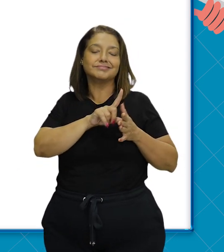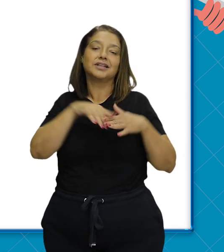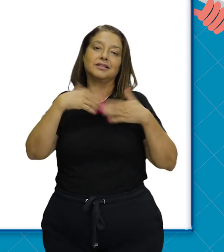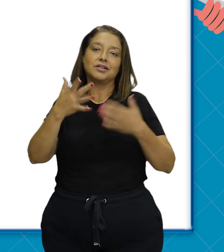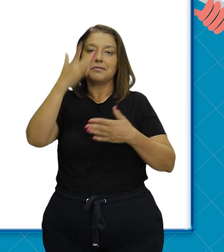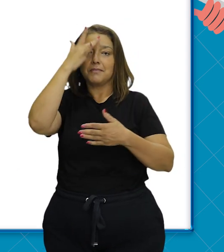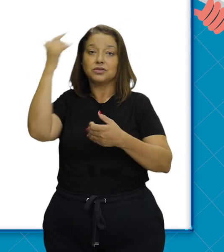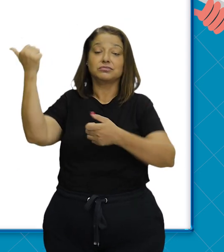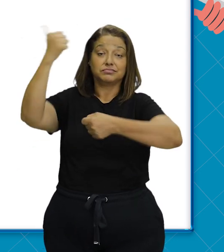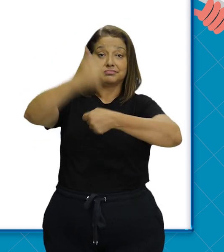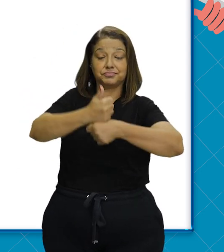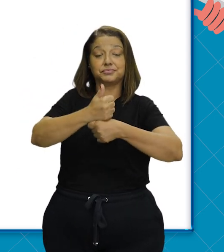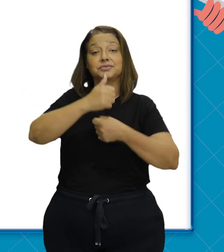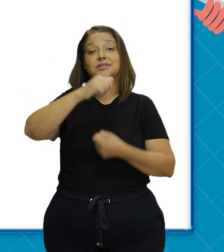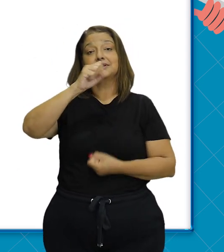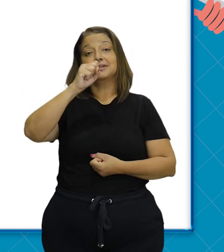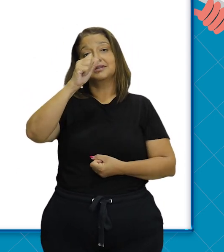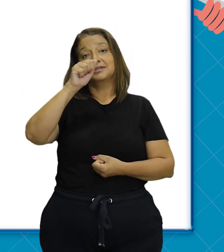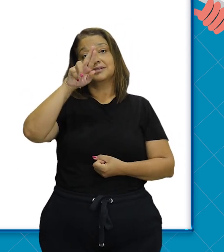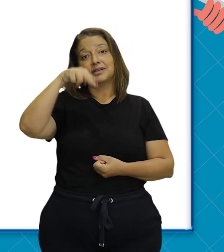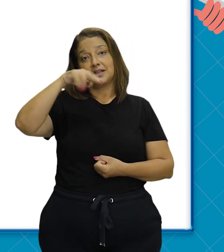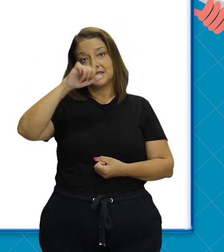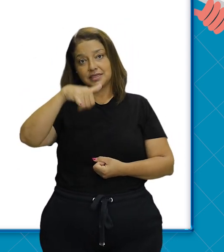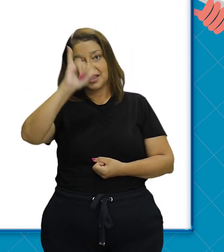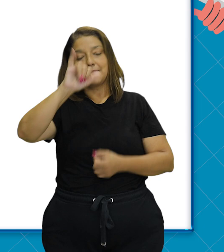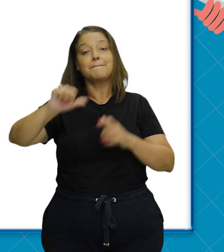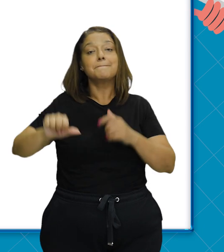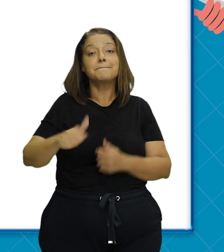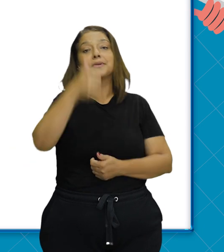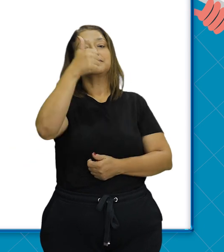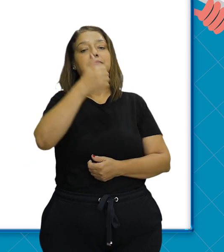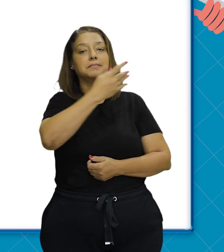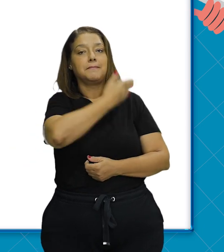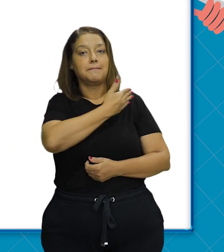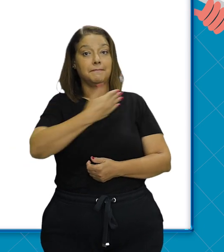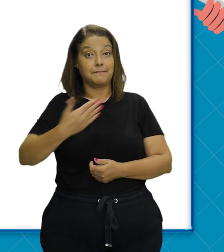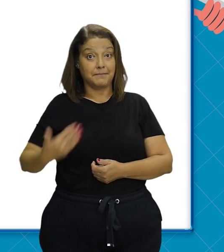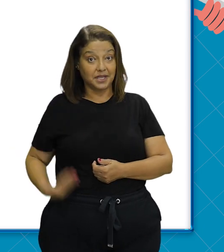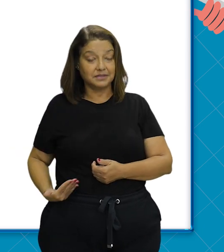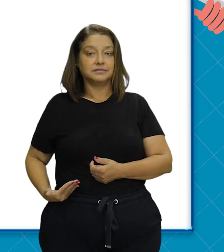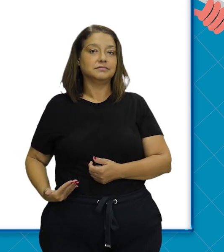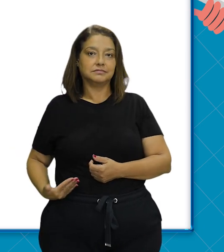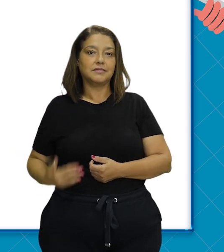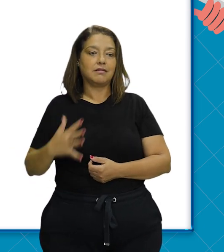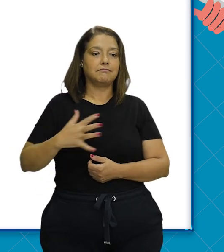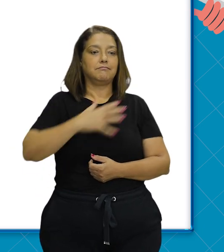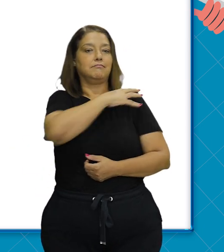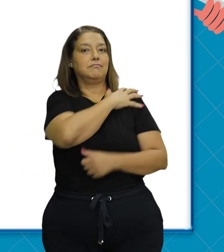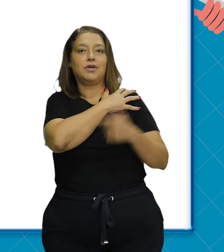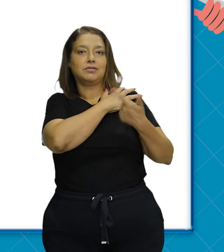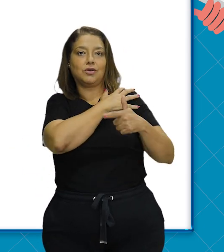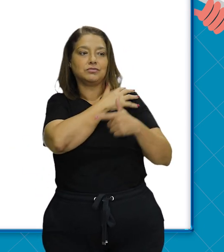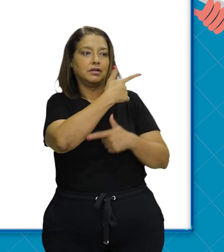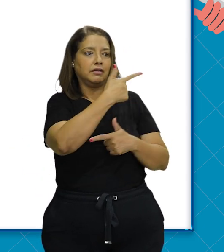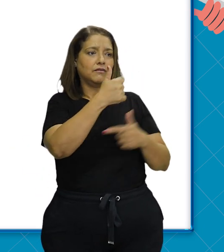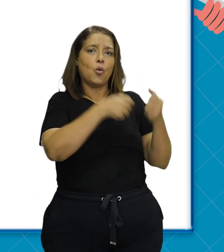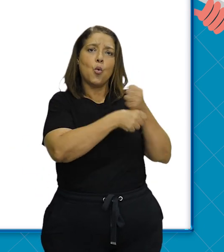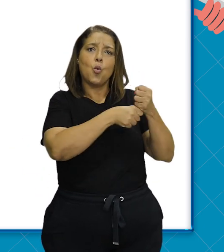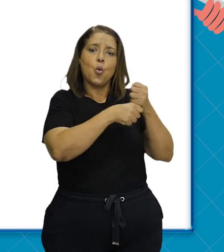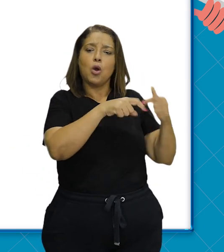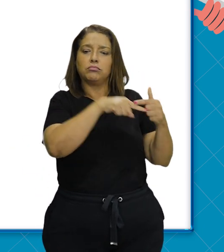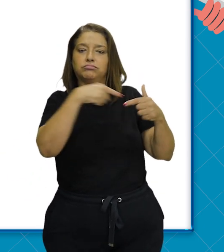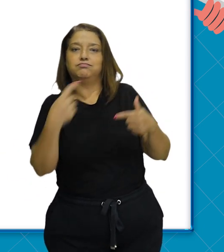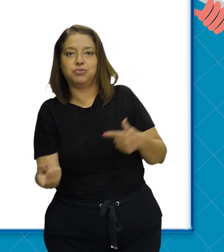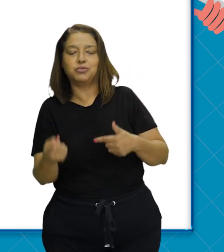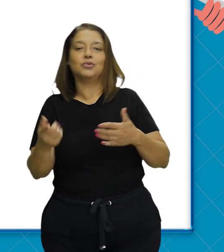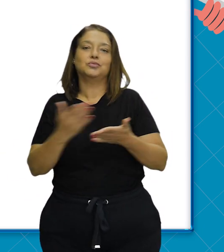Assim, seu vice, José Sarney, assume como o primeiro presidente não militar depois de 21 anos. e assim se finaliza